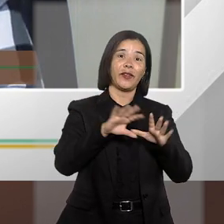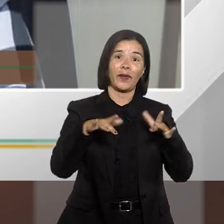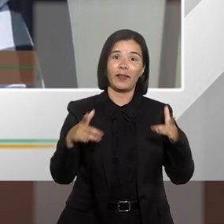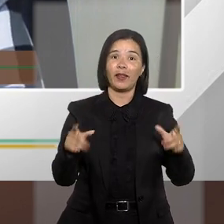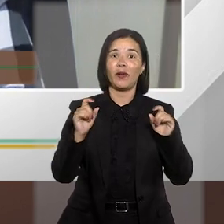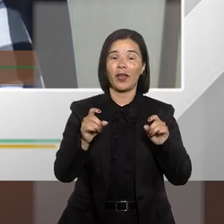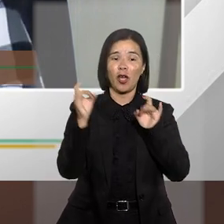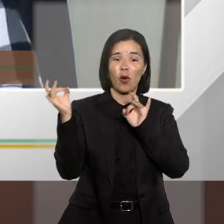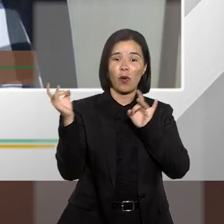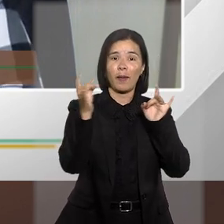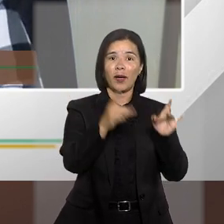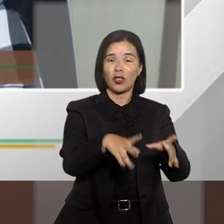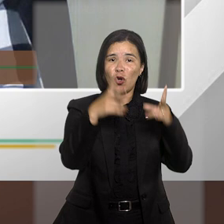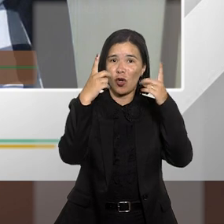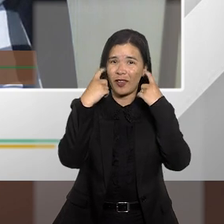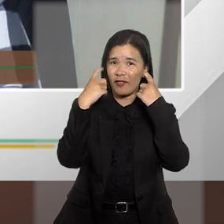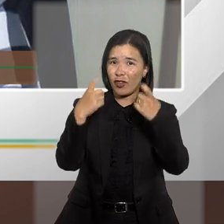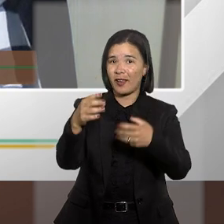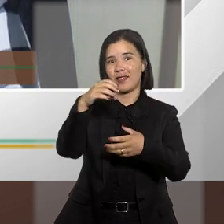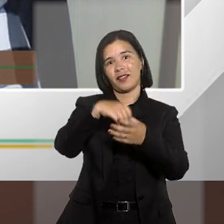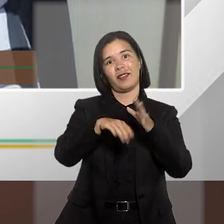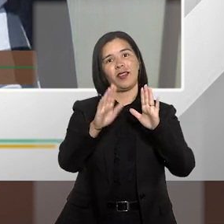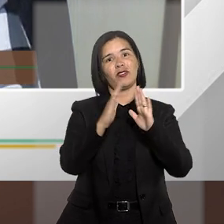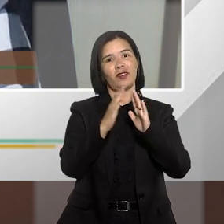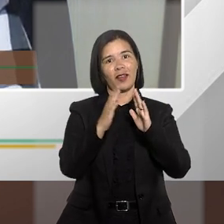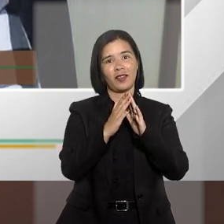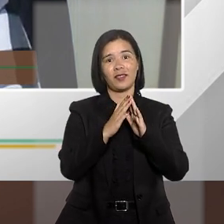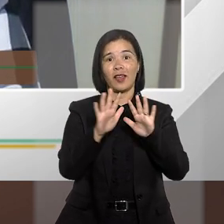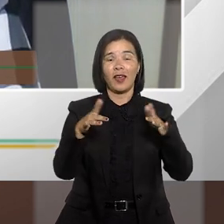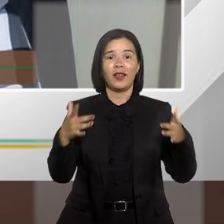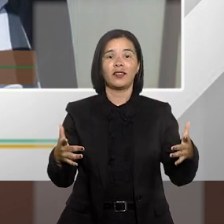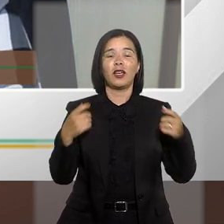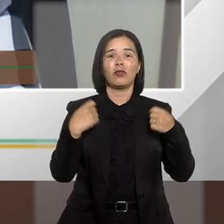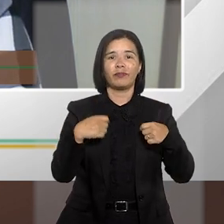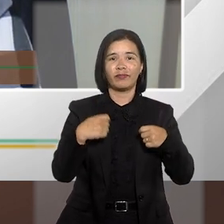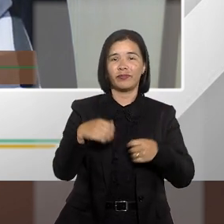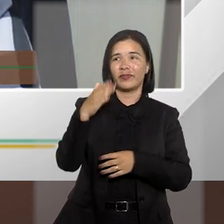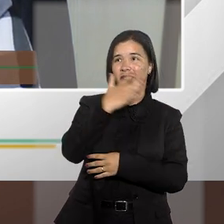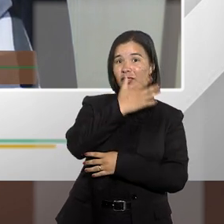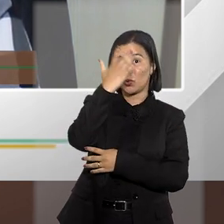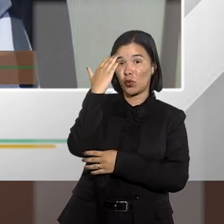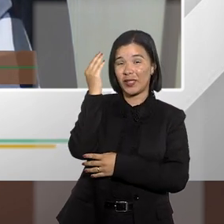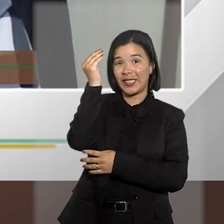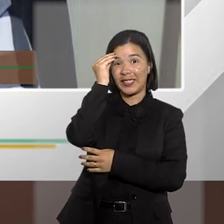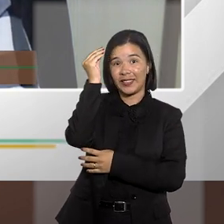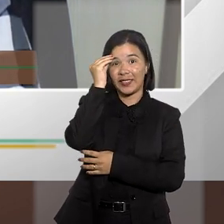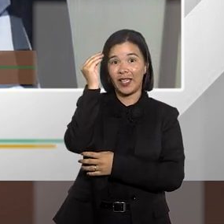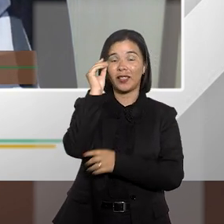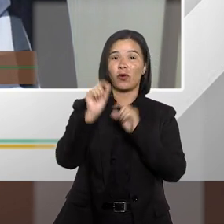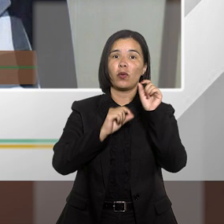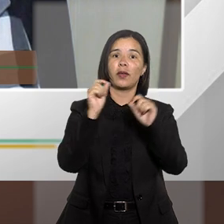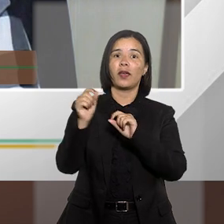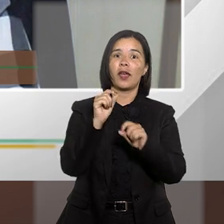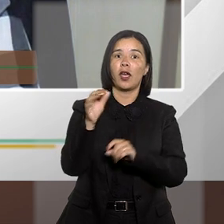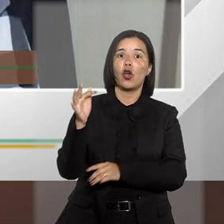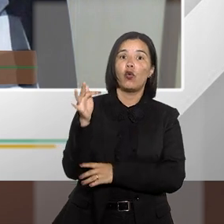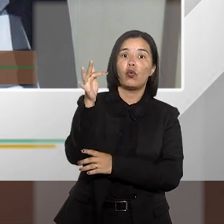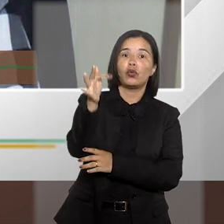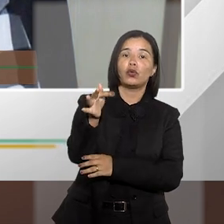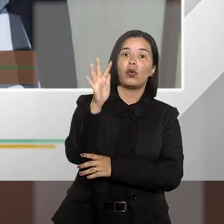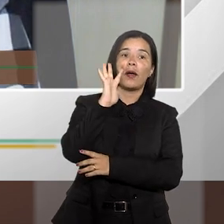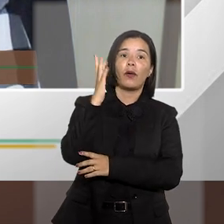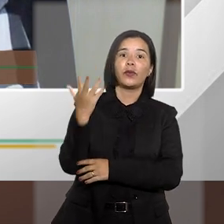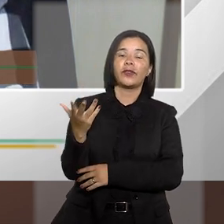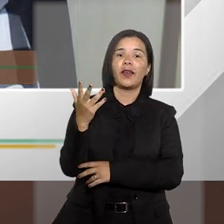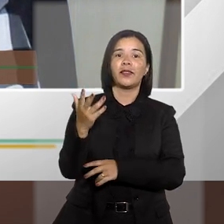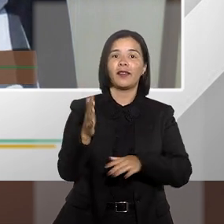um abandono, há uma violência dentro de casa. Então, eu queria que as pessoas compreendessem profundamente a consequência do discurso de ódio na vida das pessoas. A